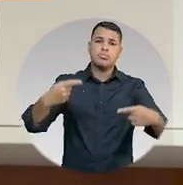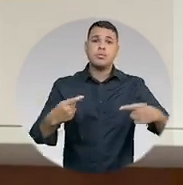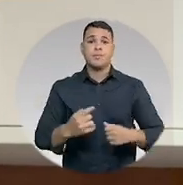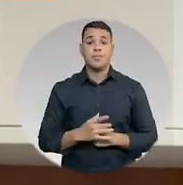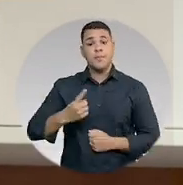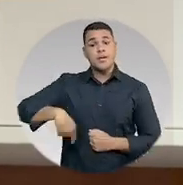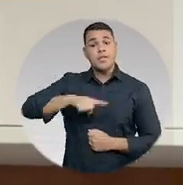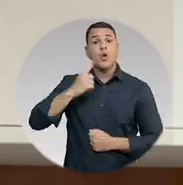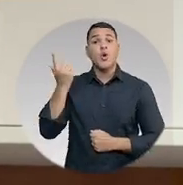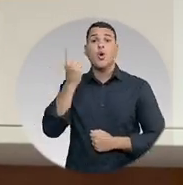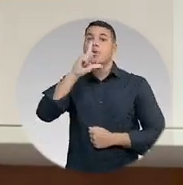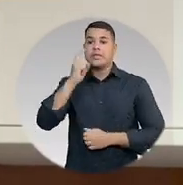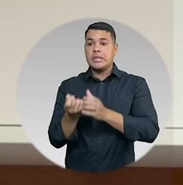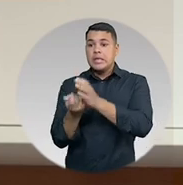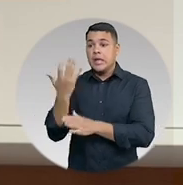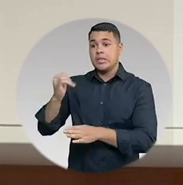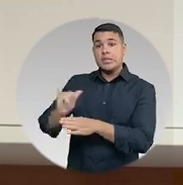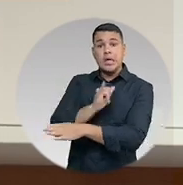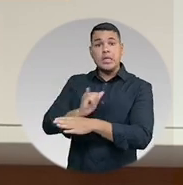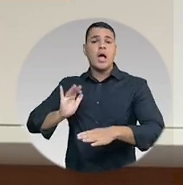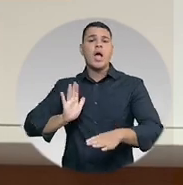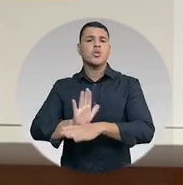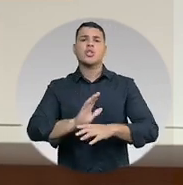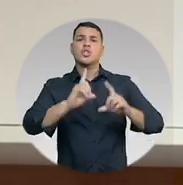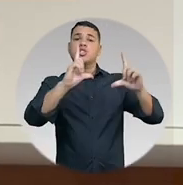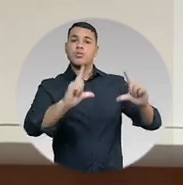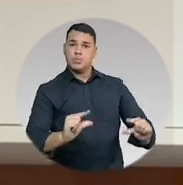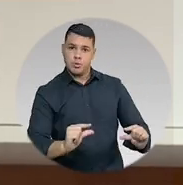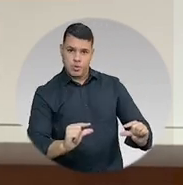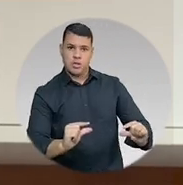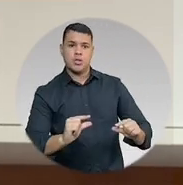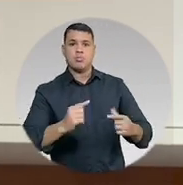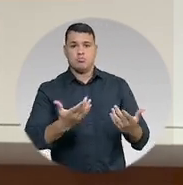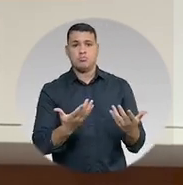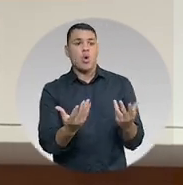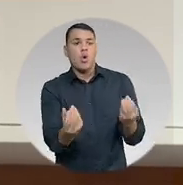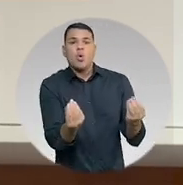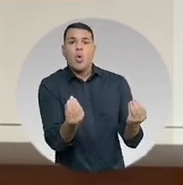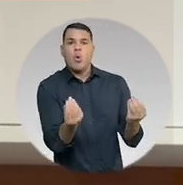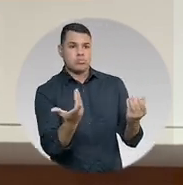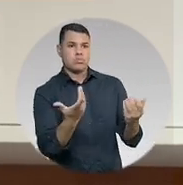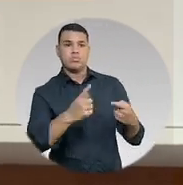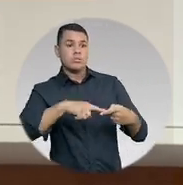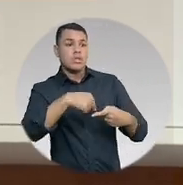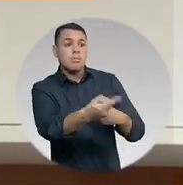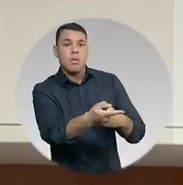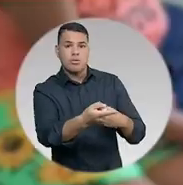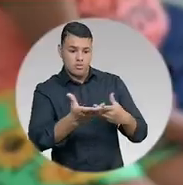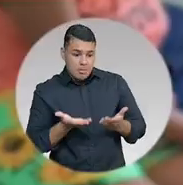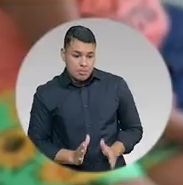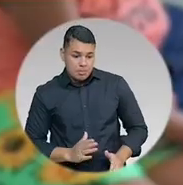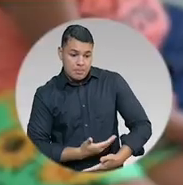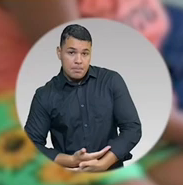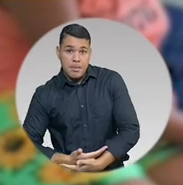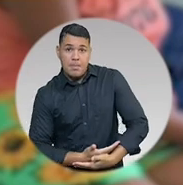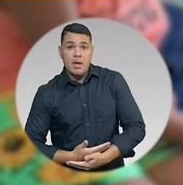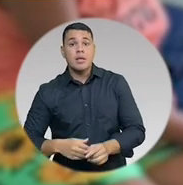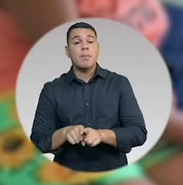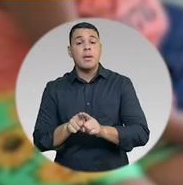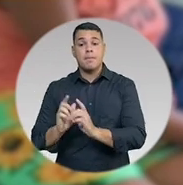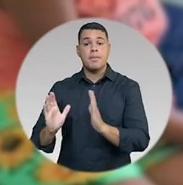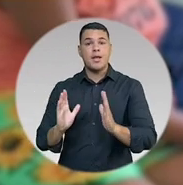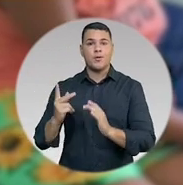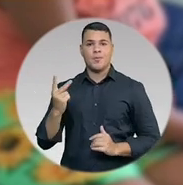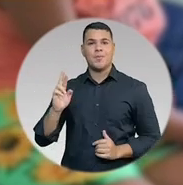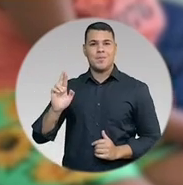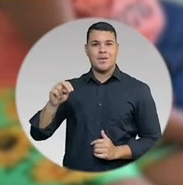gente possa, de fato, minimizar possíveis desfechos e complicações maternas e infantis. Nosso